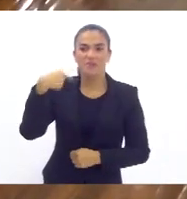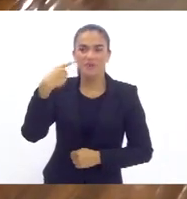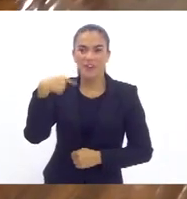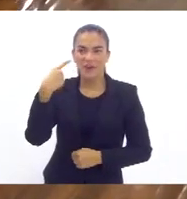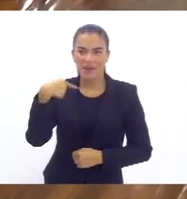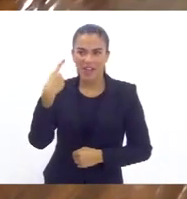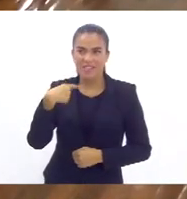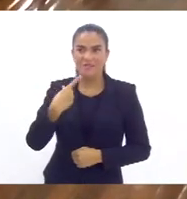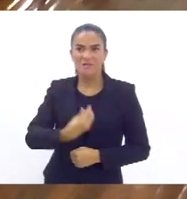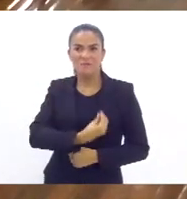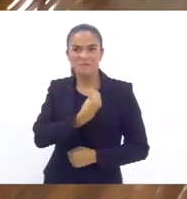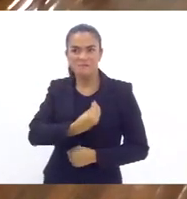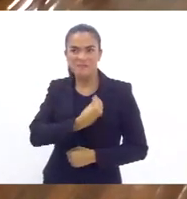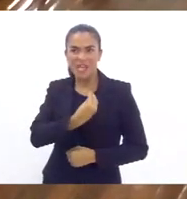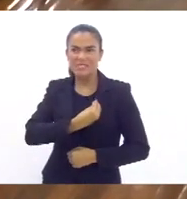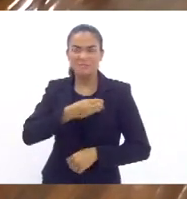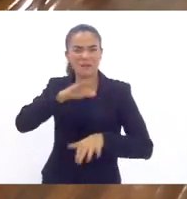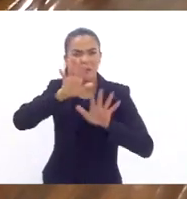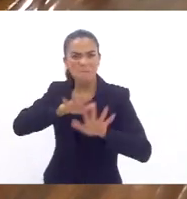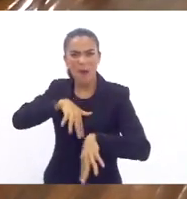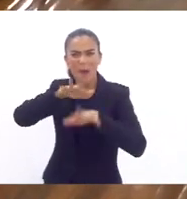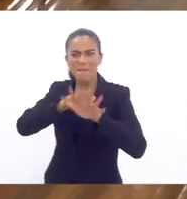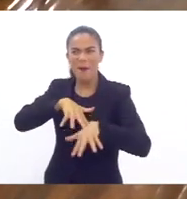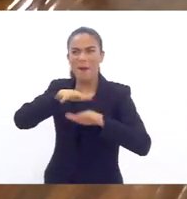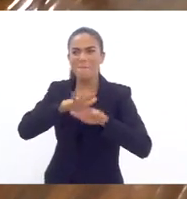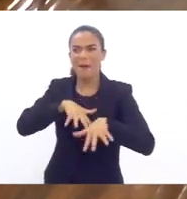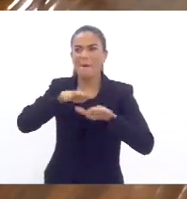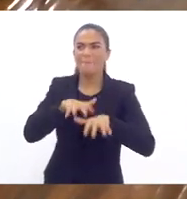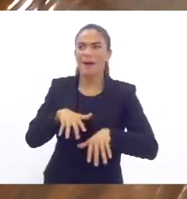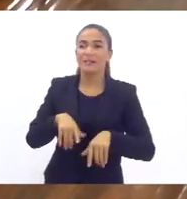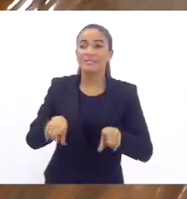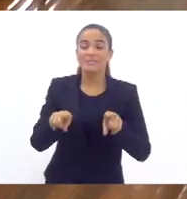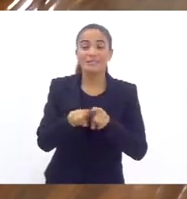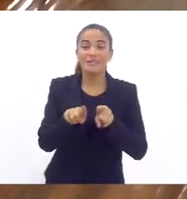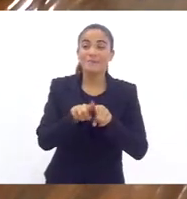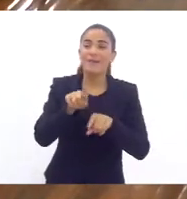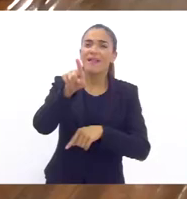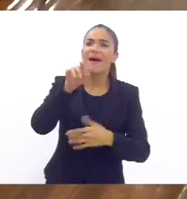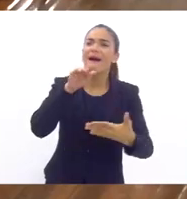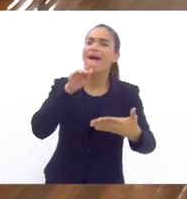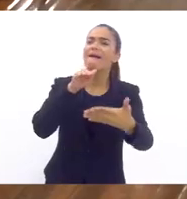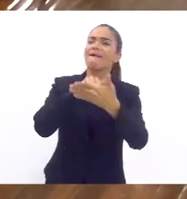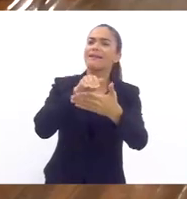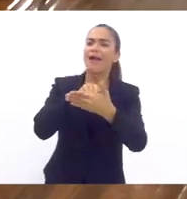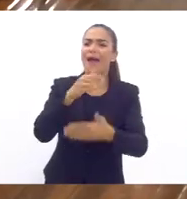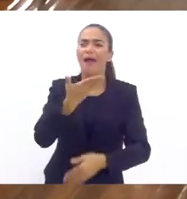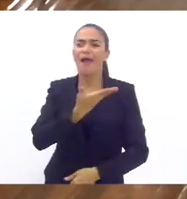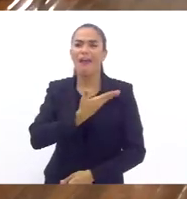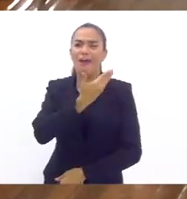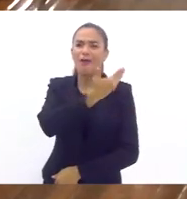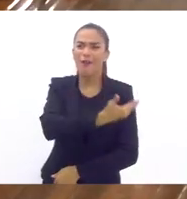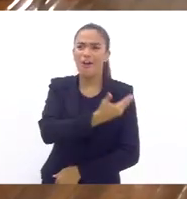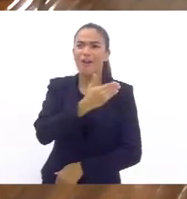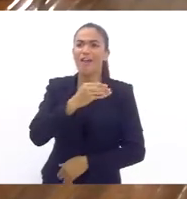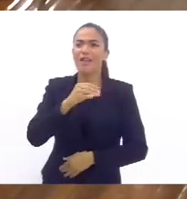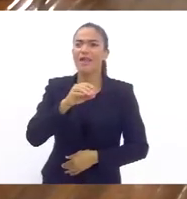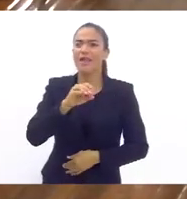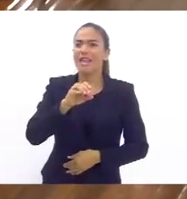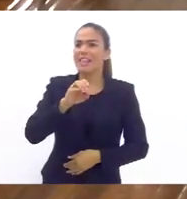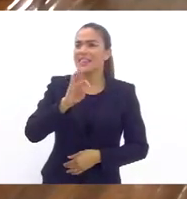participante todas as marchas queria também constatar lá atrás o nosso companheiro Luiz Tenório